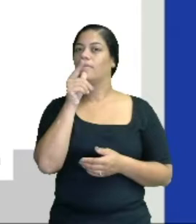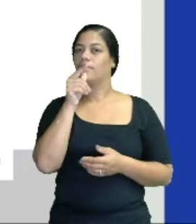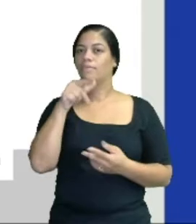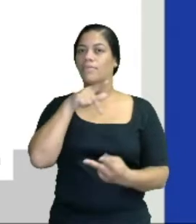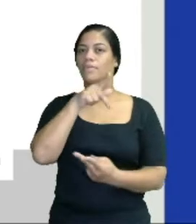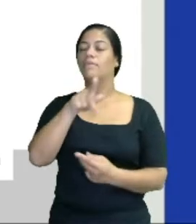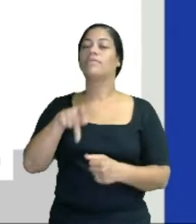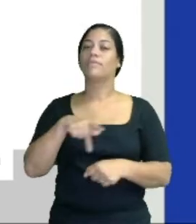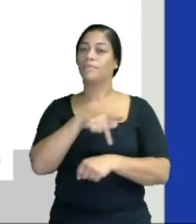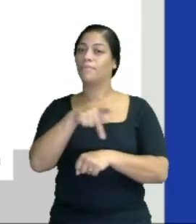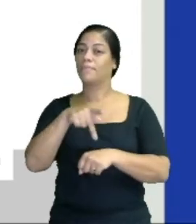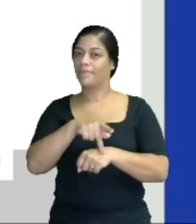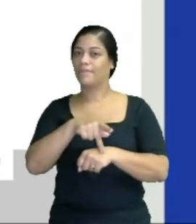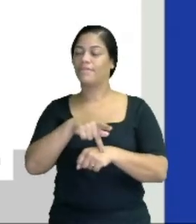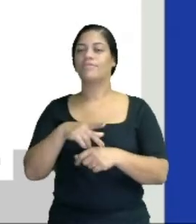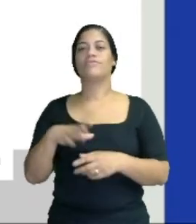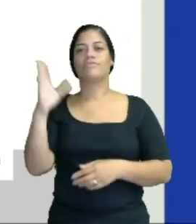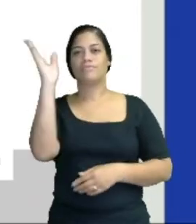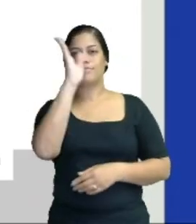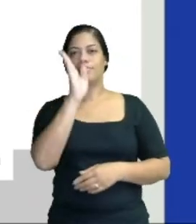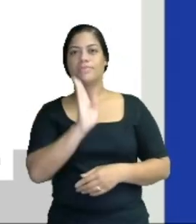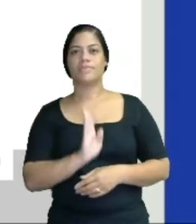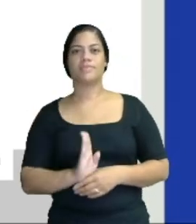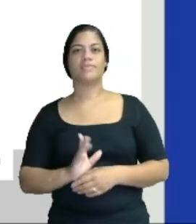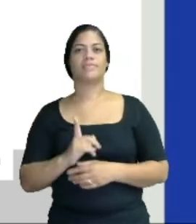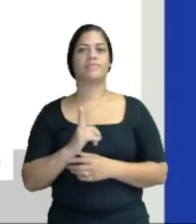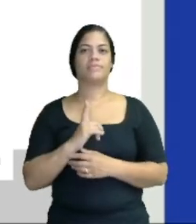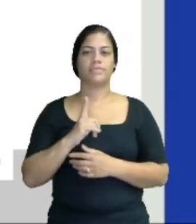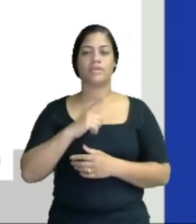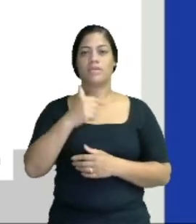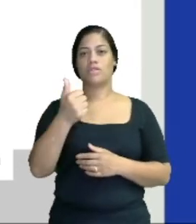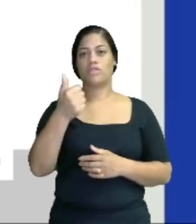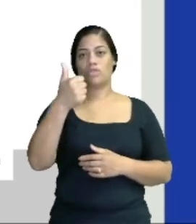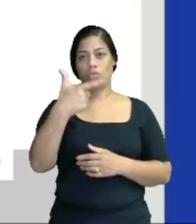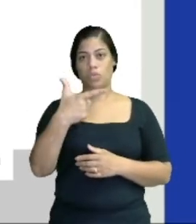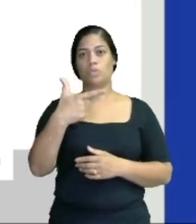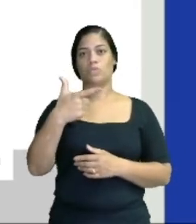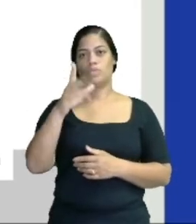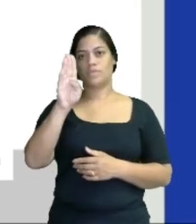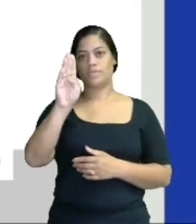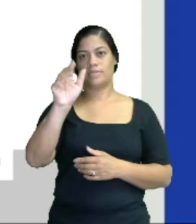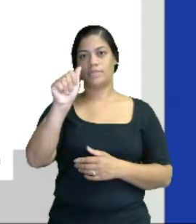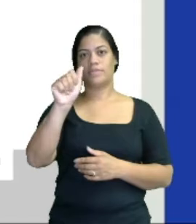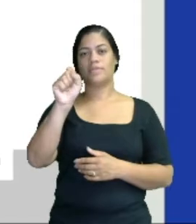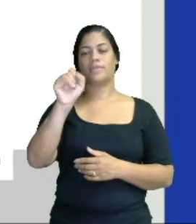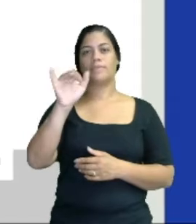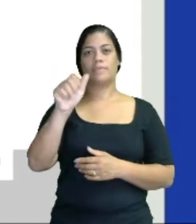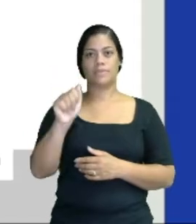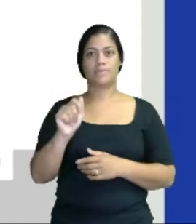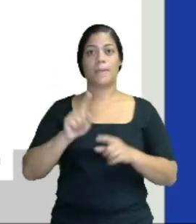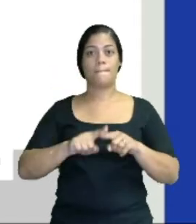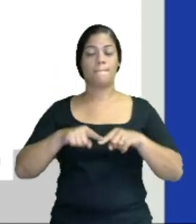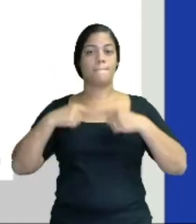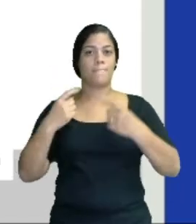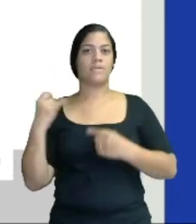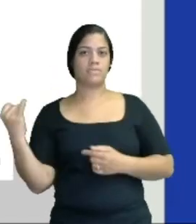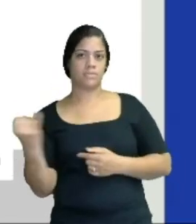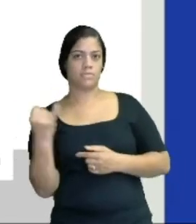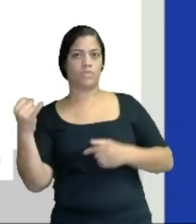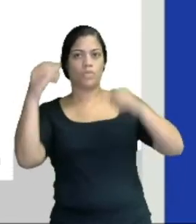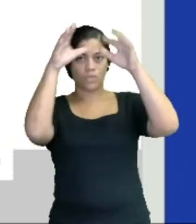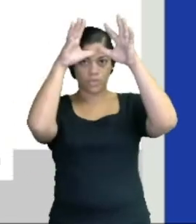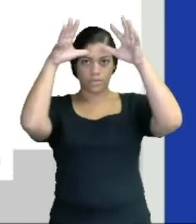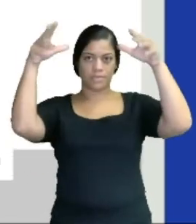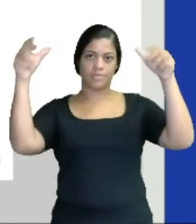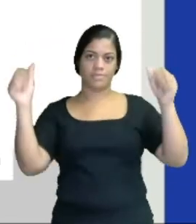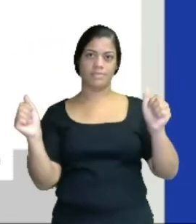no país. O território brasileiro abriga 12 bacias hidrográficas, com destaque para a bacia do Rio Amazonas, que é a